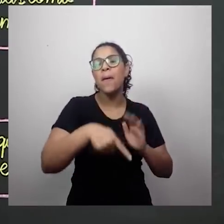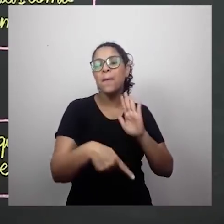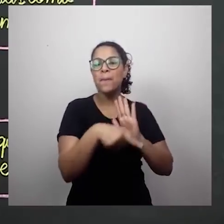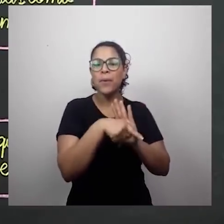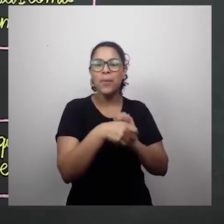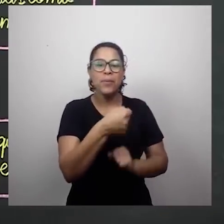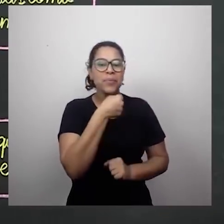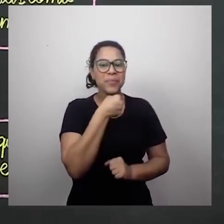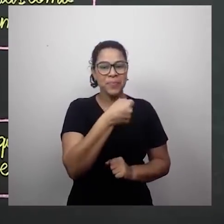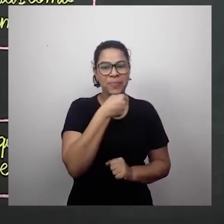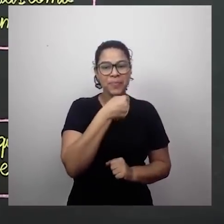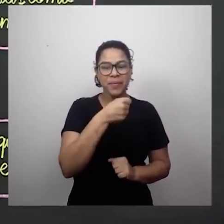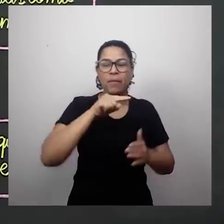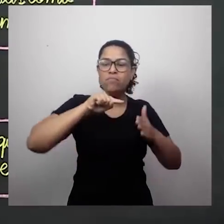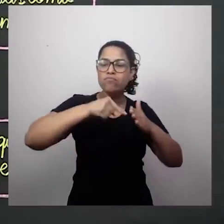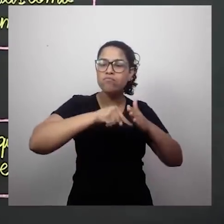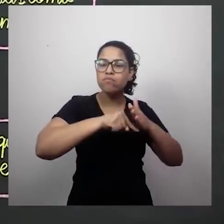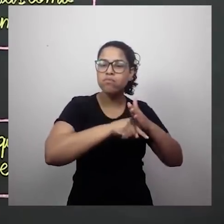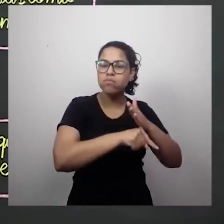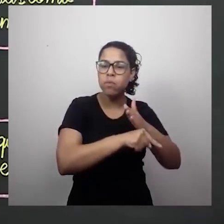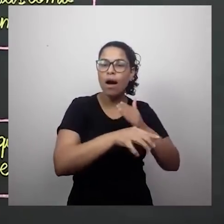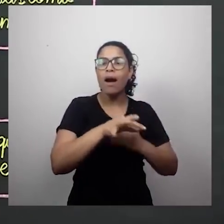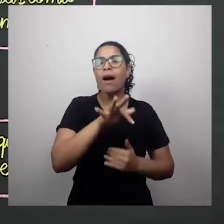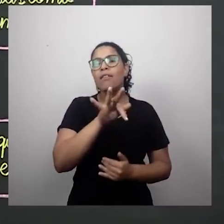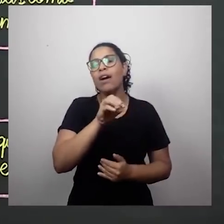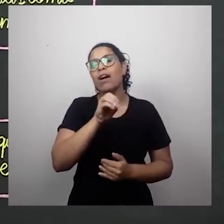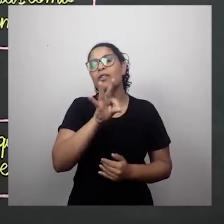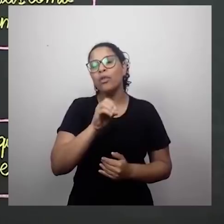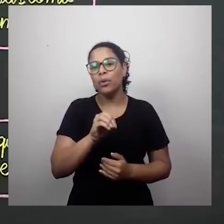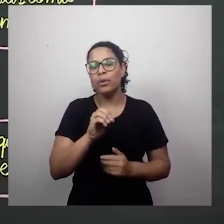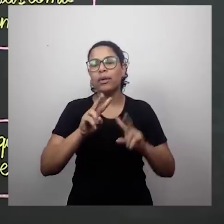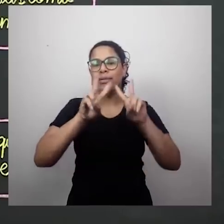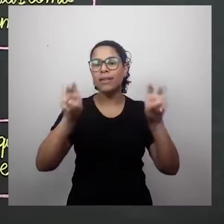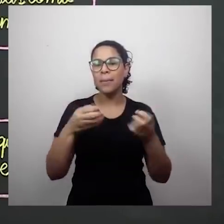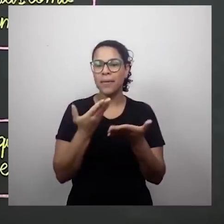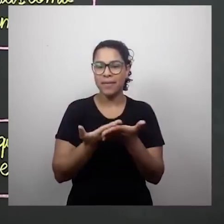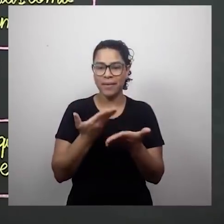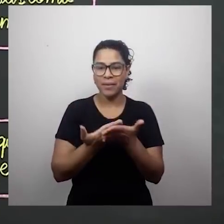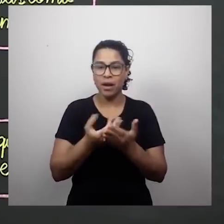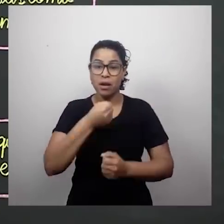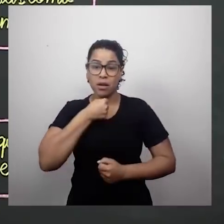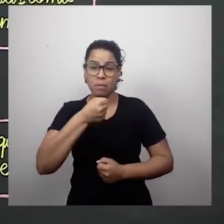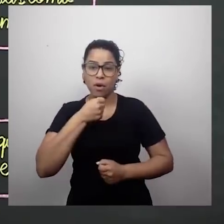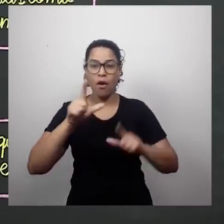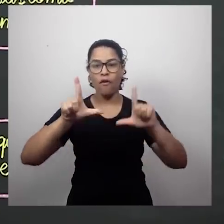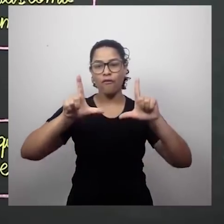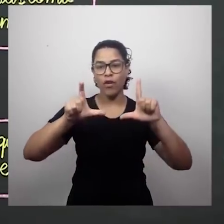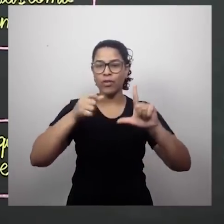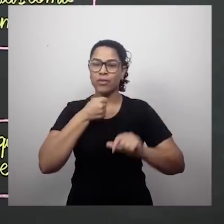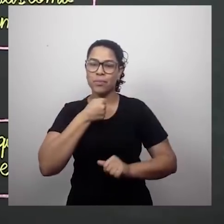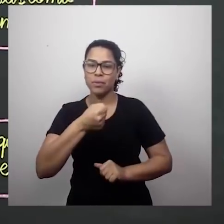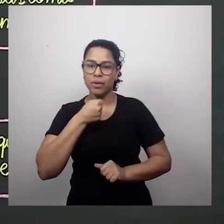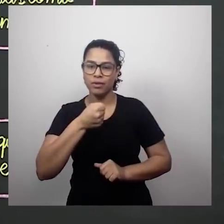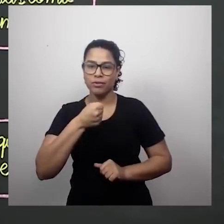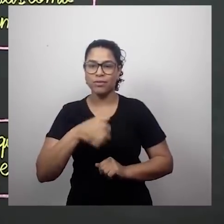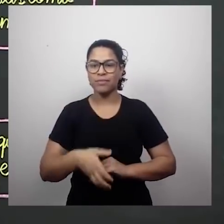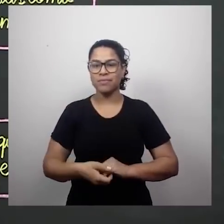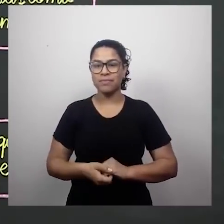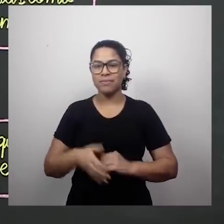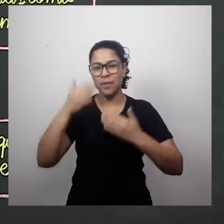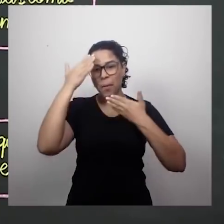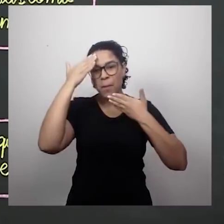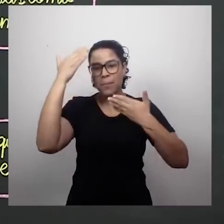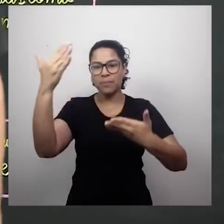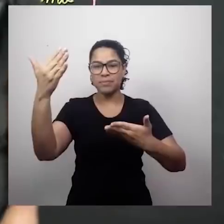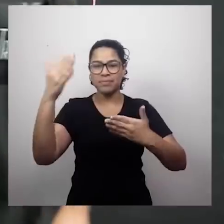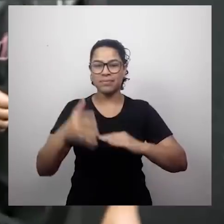o aprofundamento de um fato. Então, esses foram os temas da aula de hoje, ok? Reportagem e fotoreportagem.